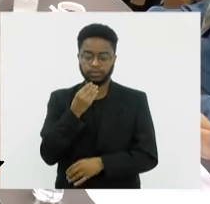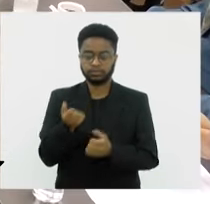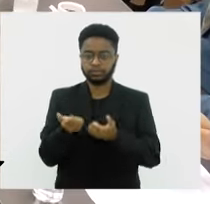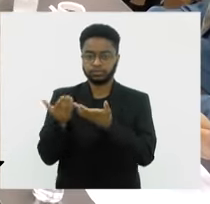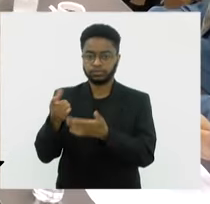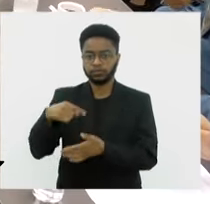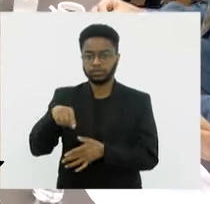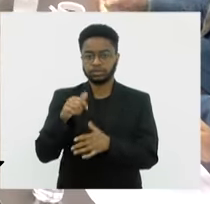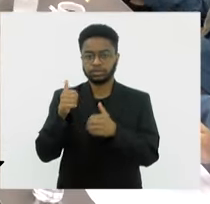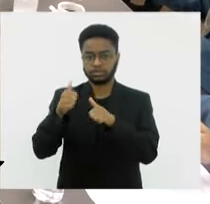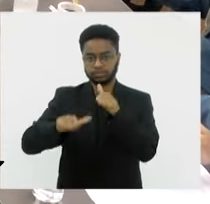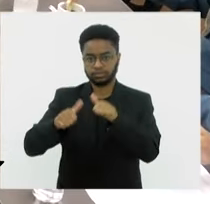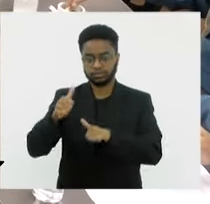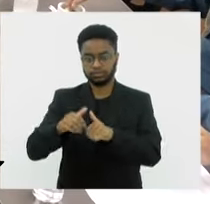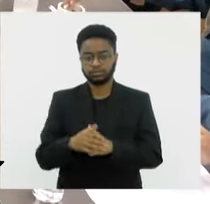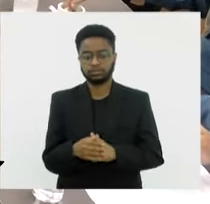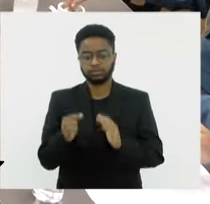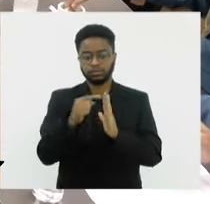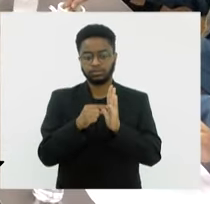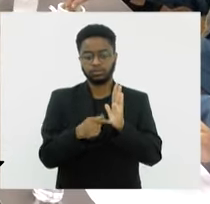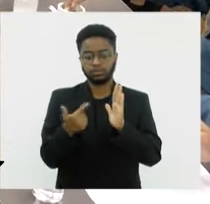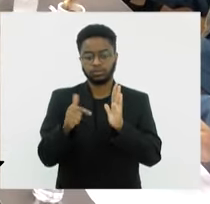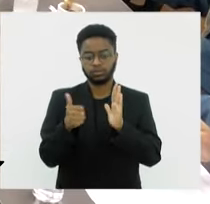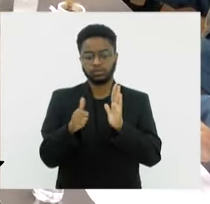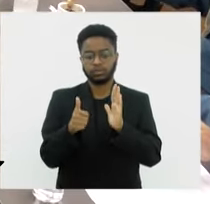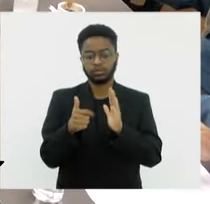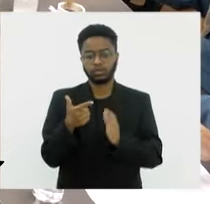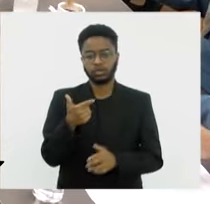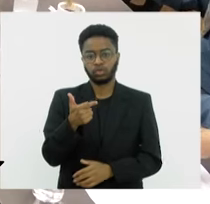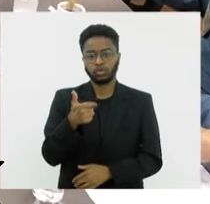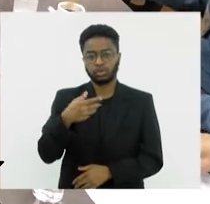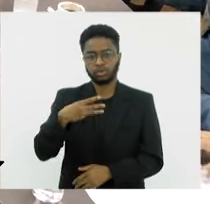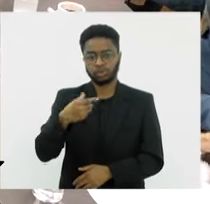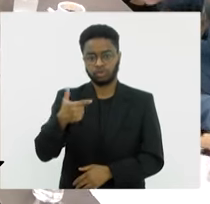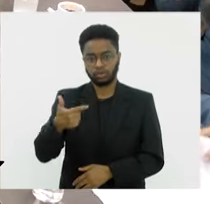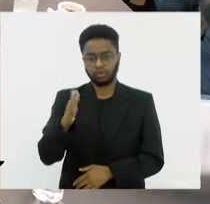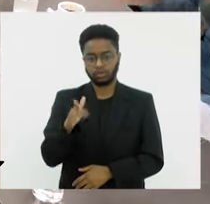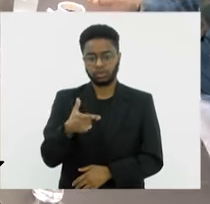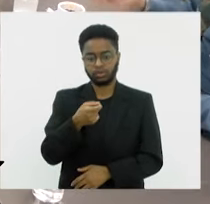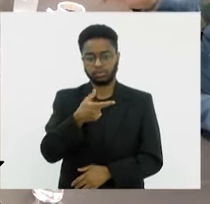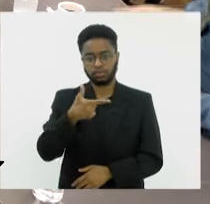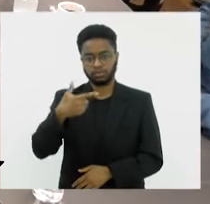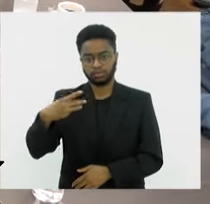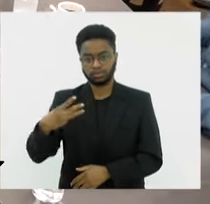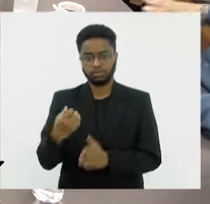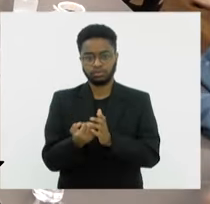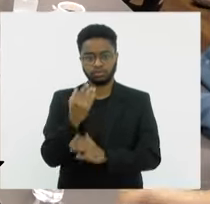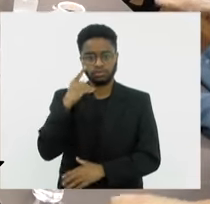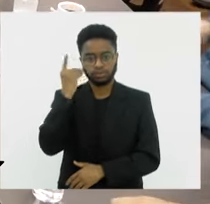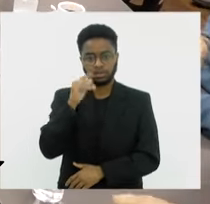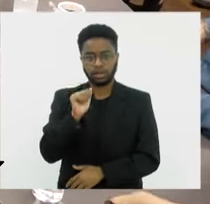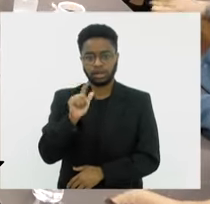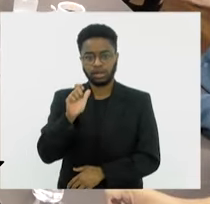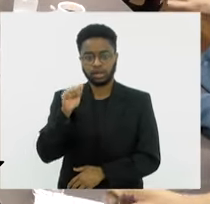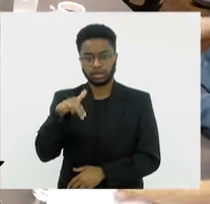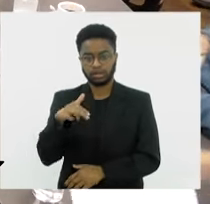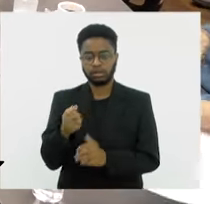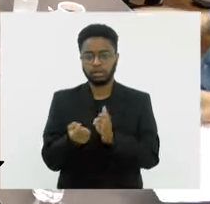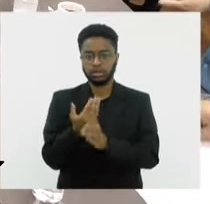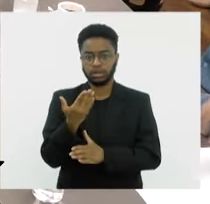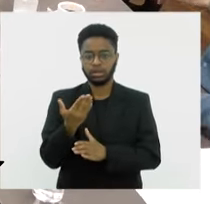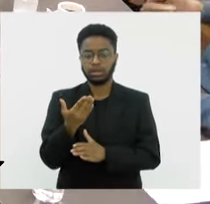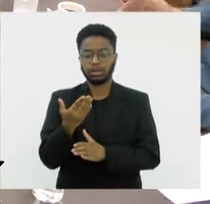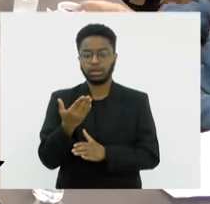Vossa Excelência. Item 11 da pauta, projeto de lei 1232 de 2023, de autoria do deputado Alan Lopes, que institui o